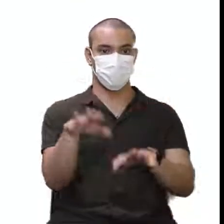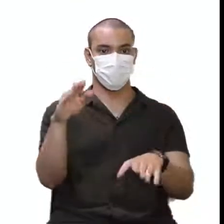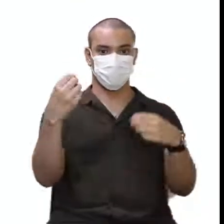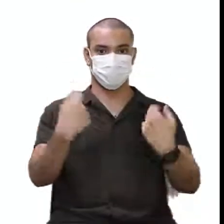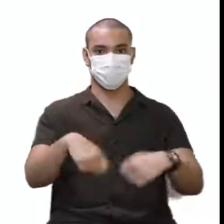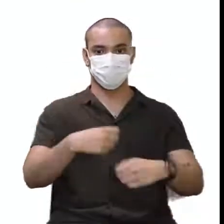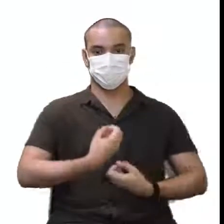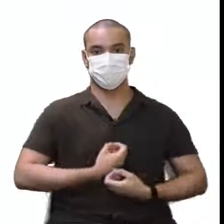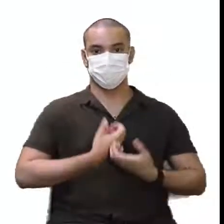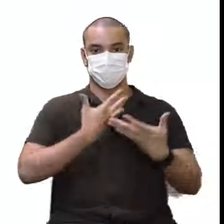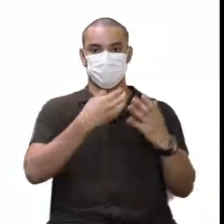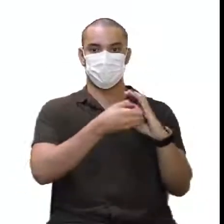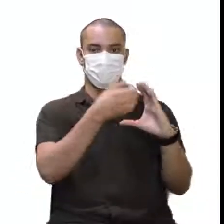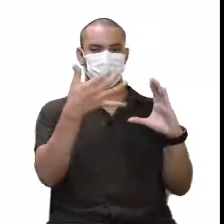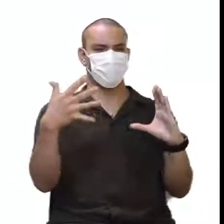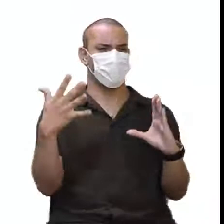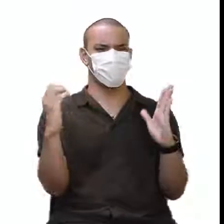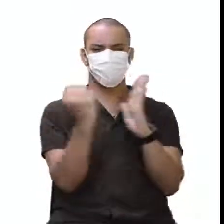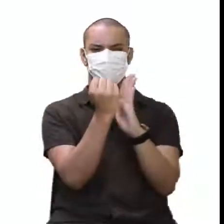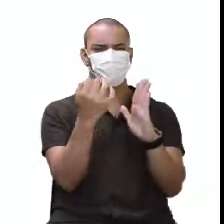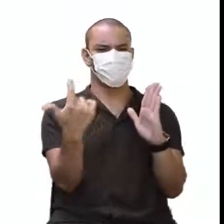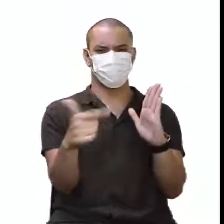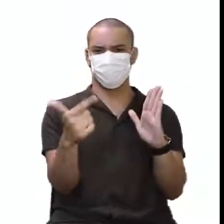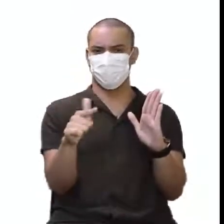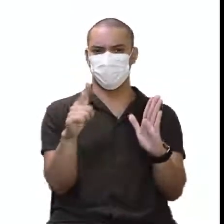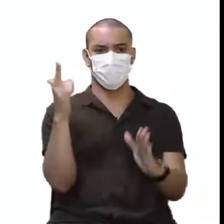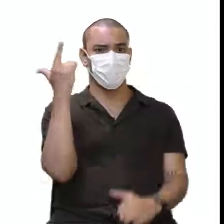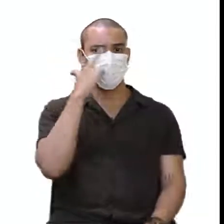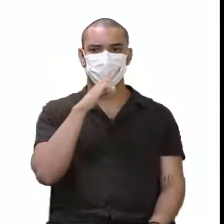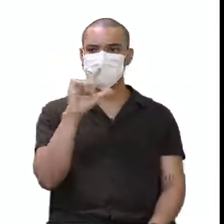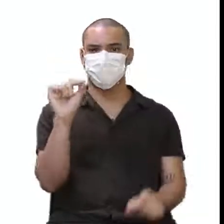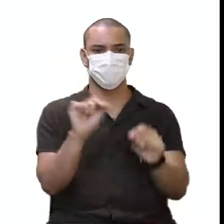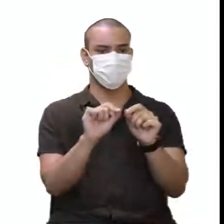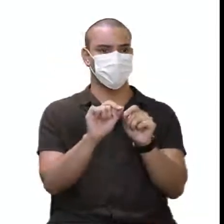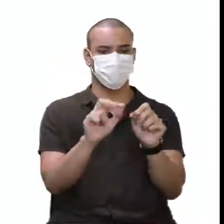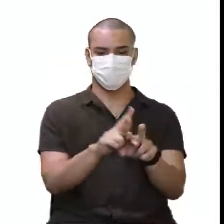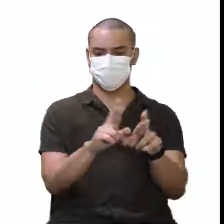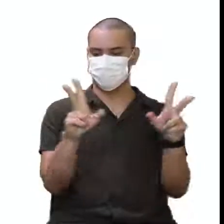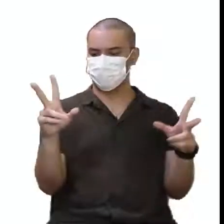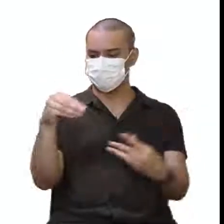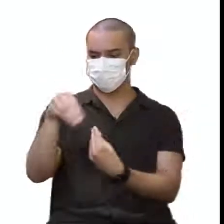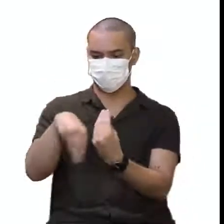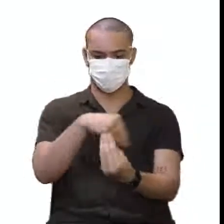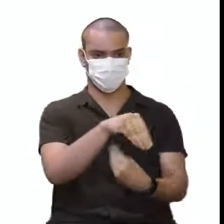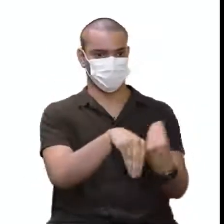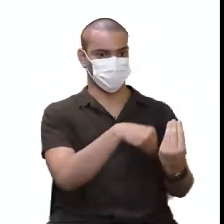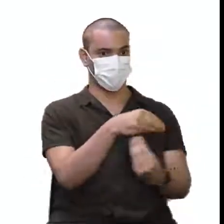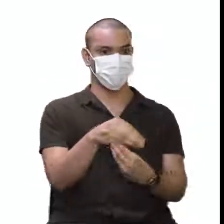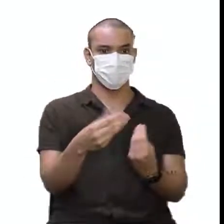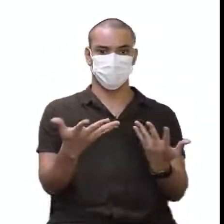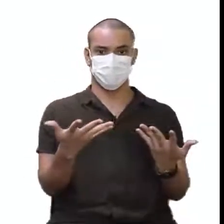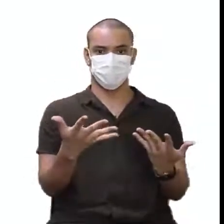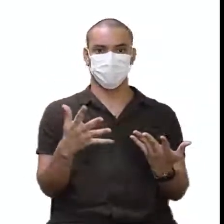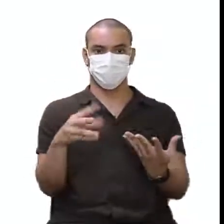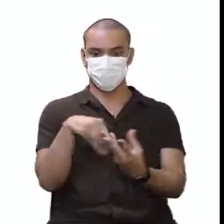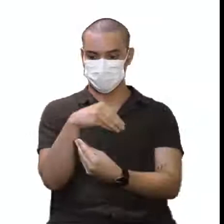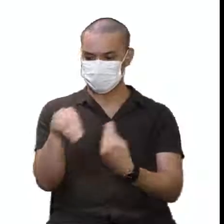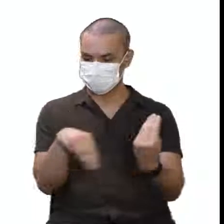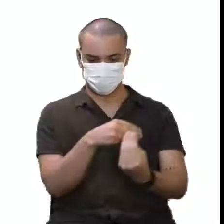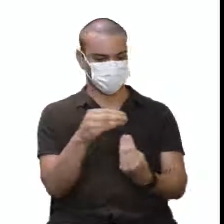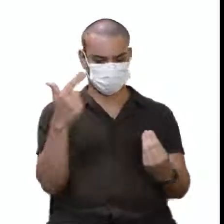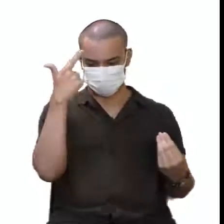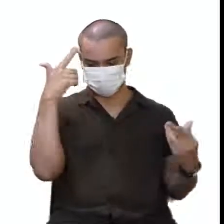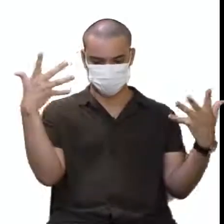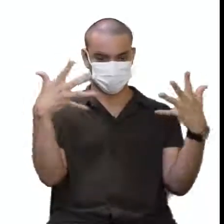produzia características pouco marcantes, que você não conseguia fazer muita diferenciação, distinção, né? Ou eram